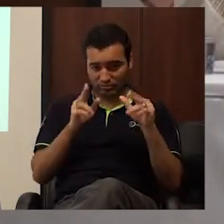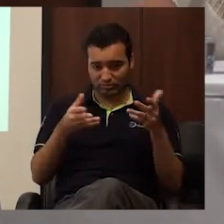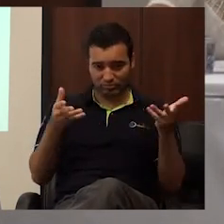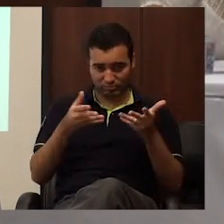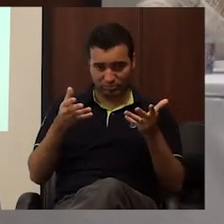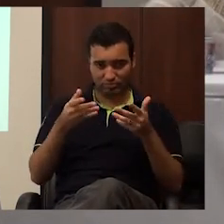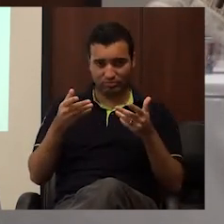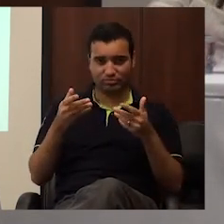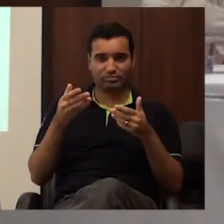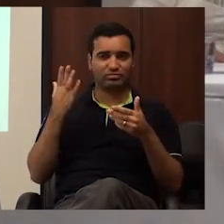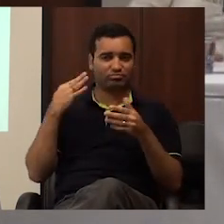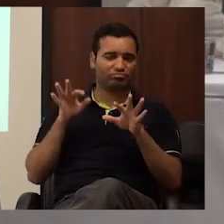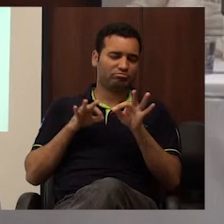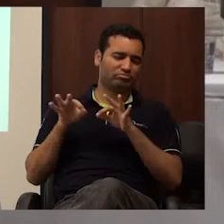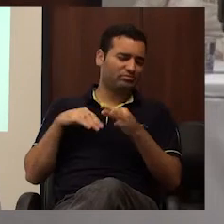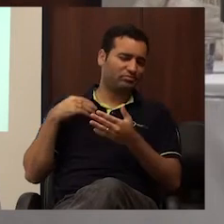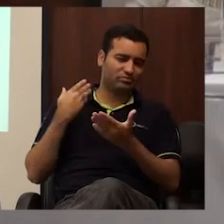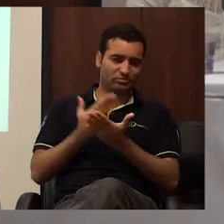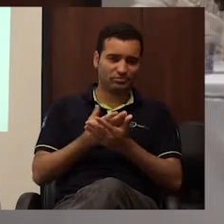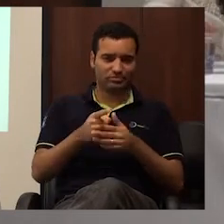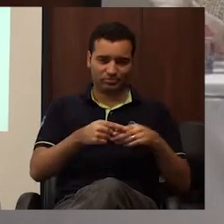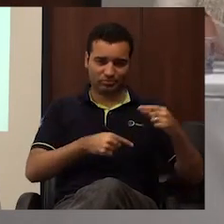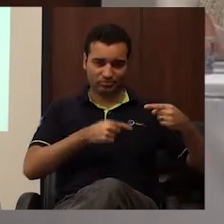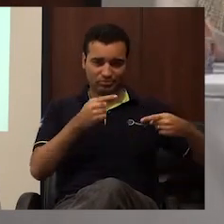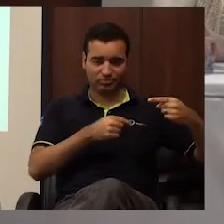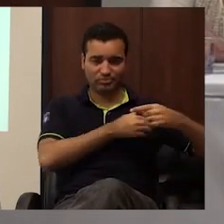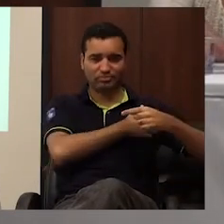ele foi construído, né, por essa política,